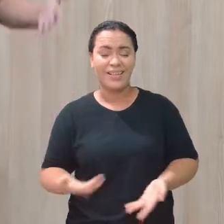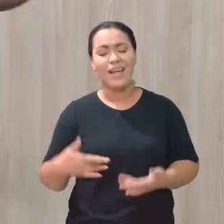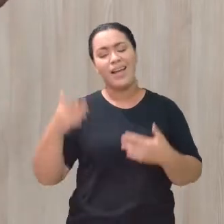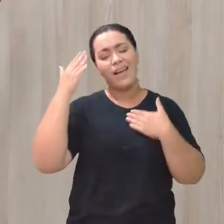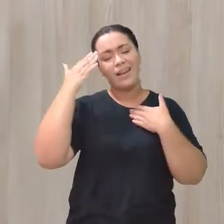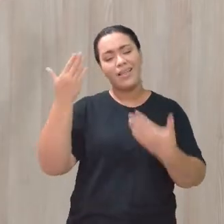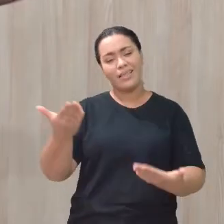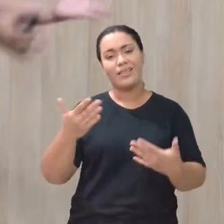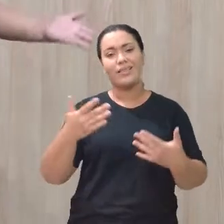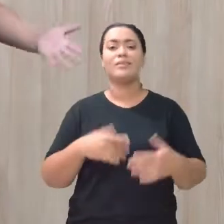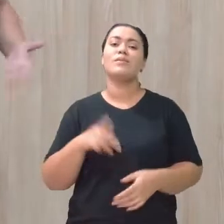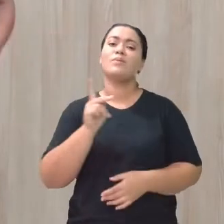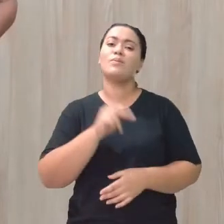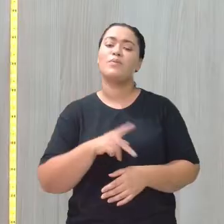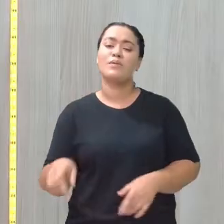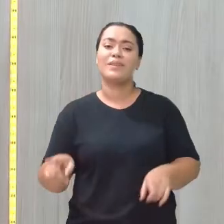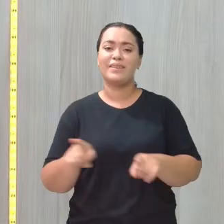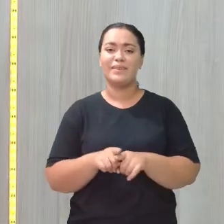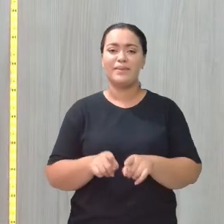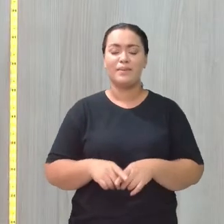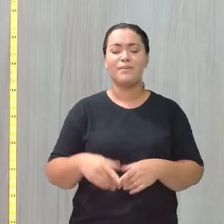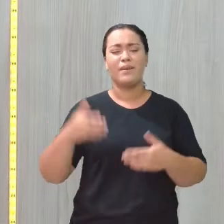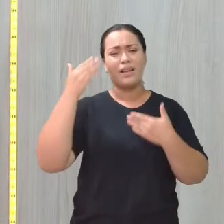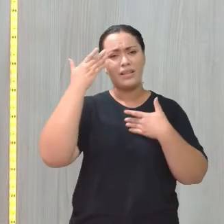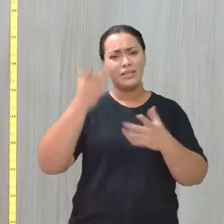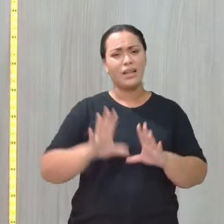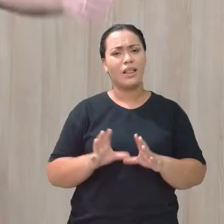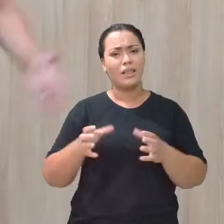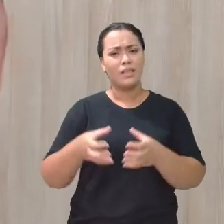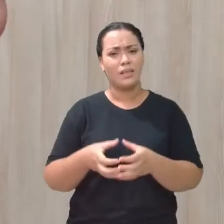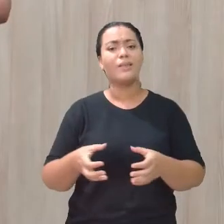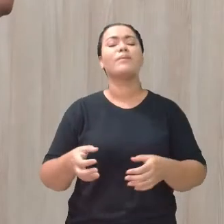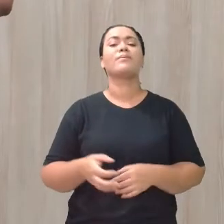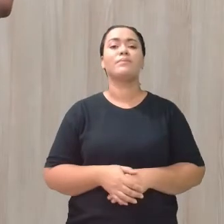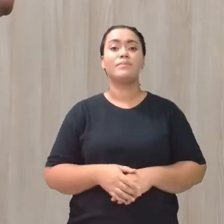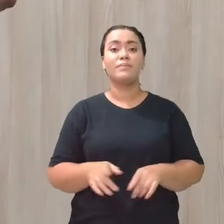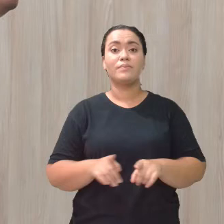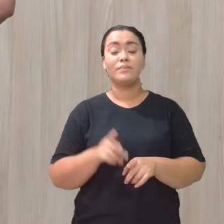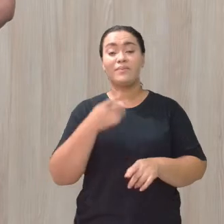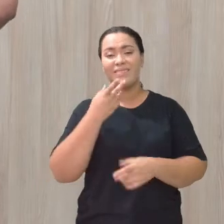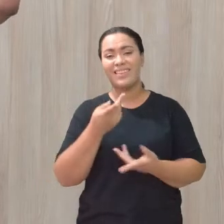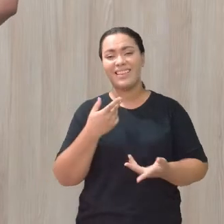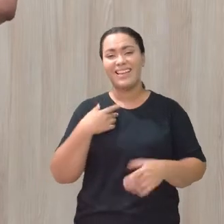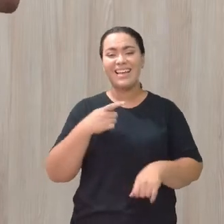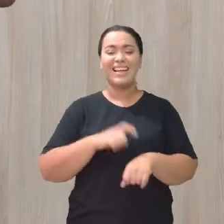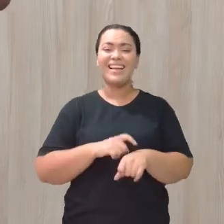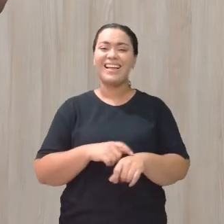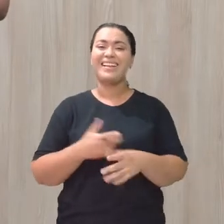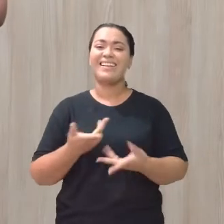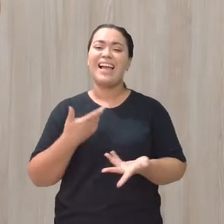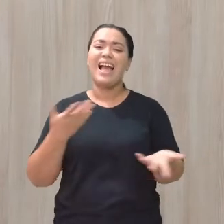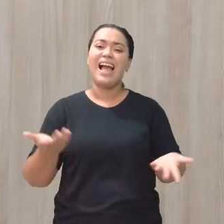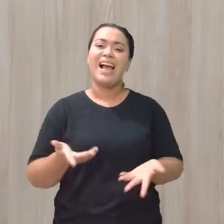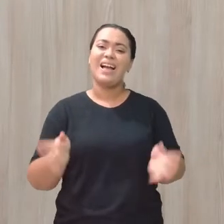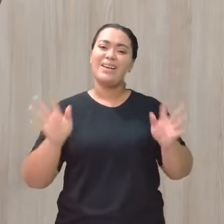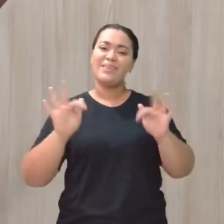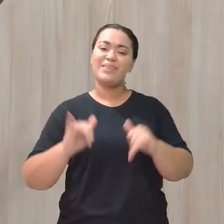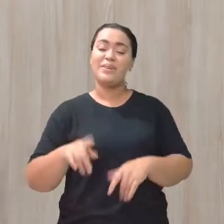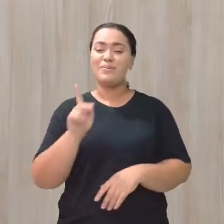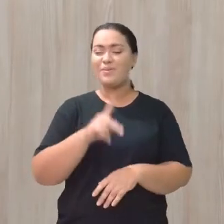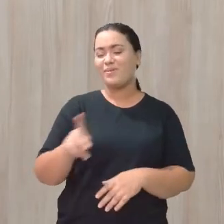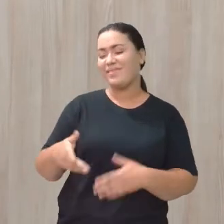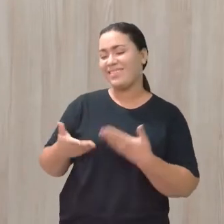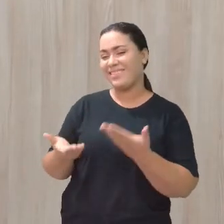coração a professora Cláudia, a Gisela, a todos, Billy Bia, que já está dizendo aí, a hora. E a gente fica por aqui,